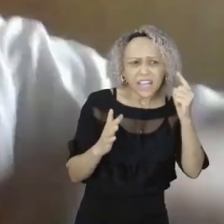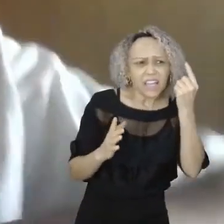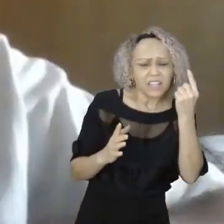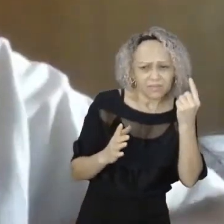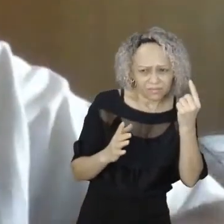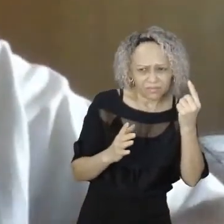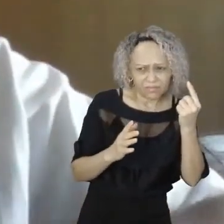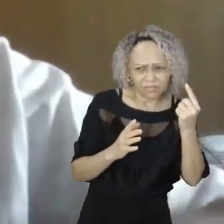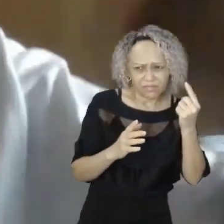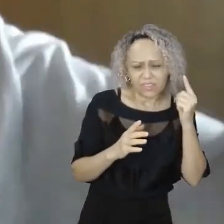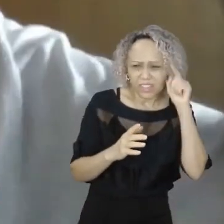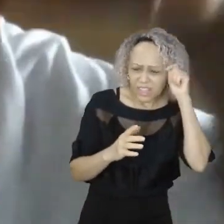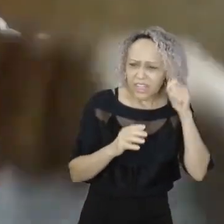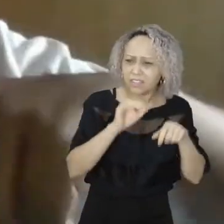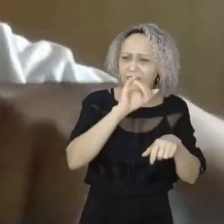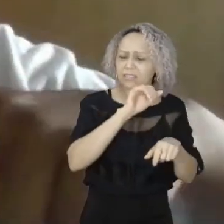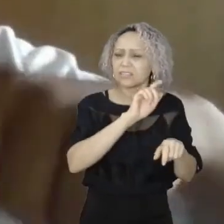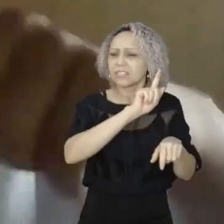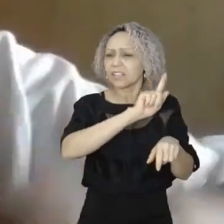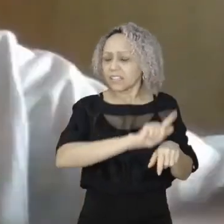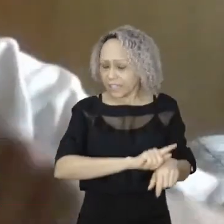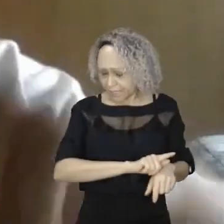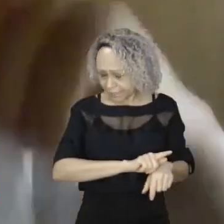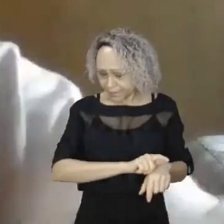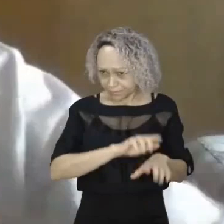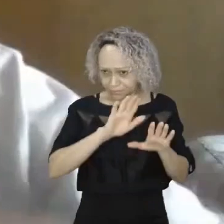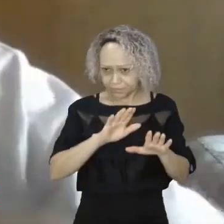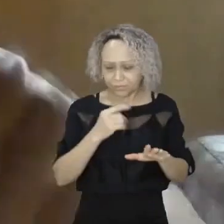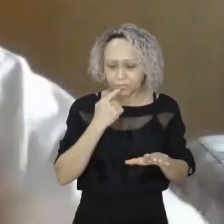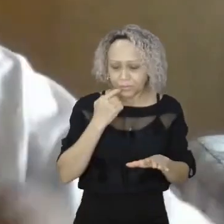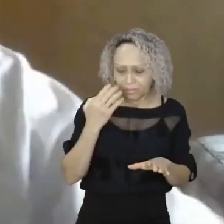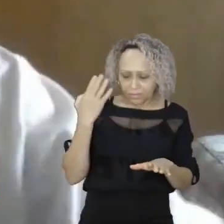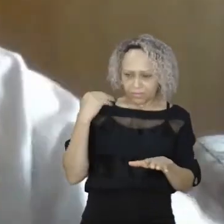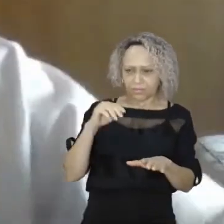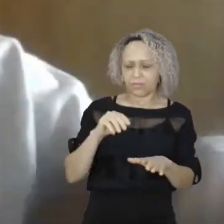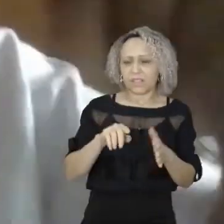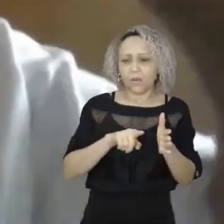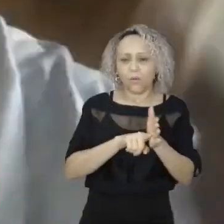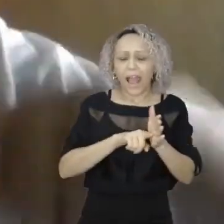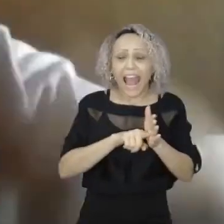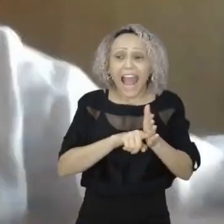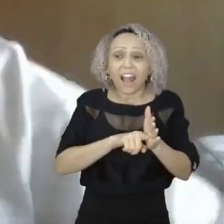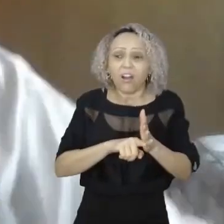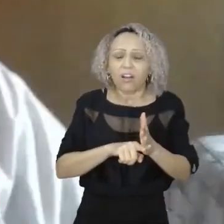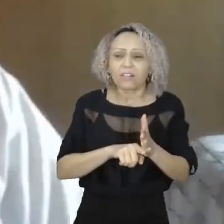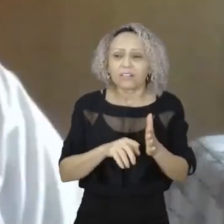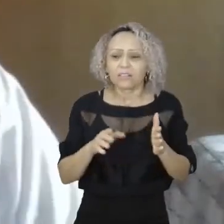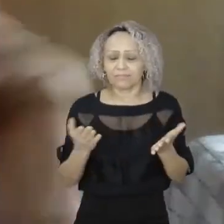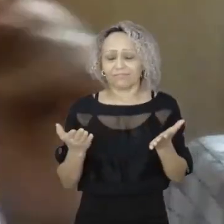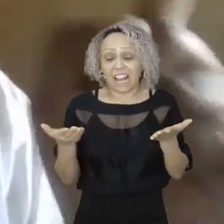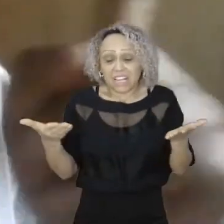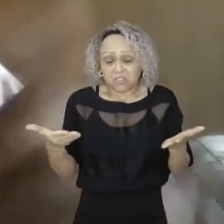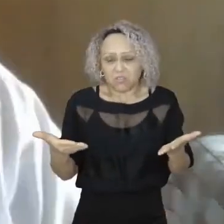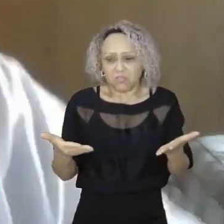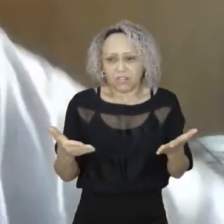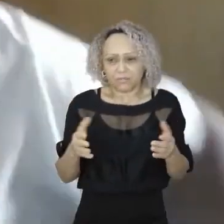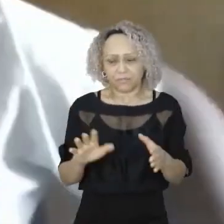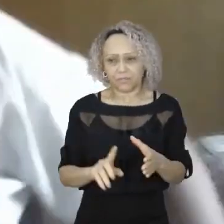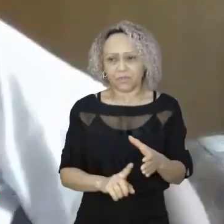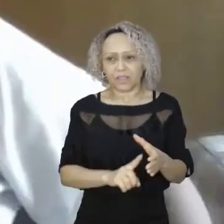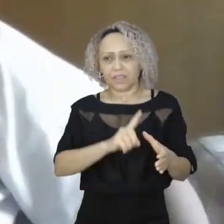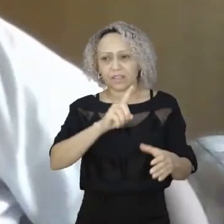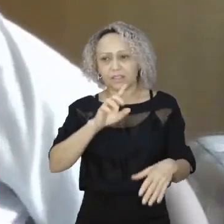Isso é agora. Isso é um levantamento feito pelo DIEESE nos dias de hoje. A outra